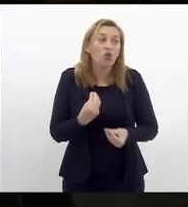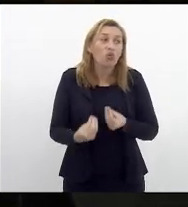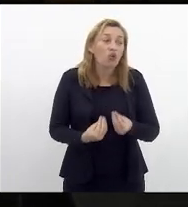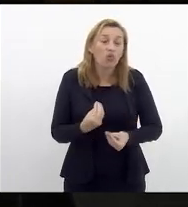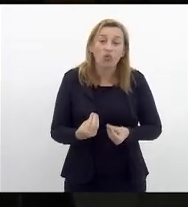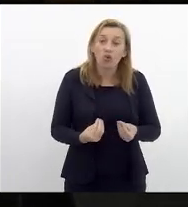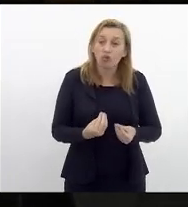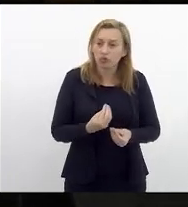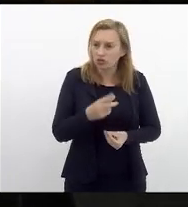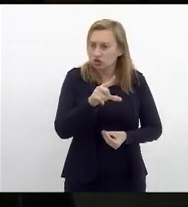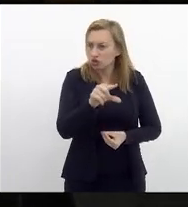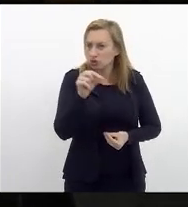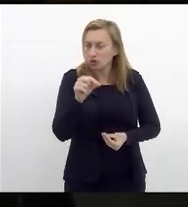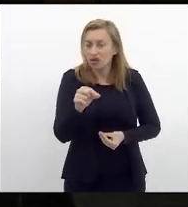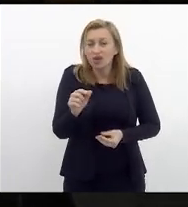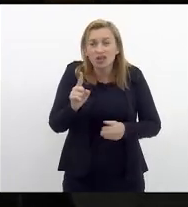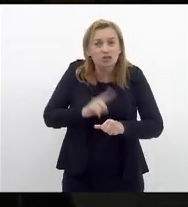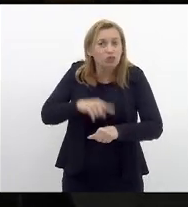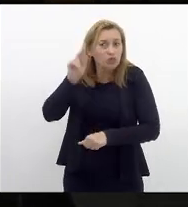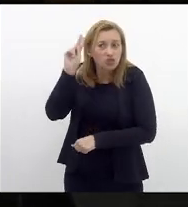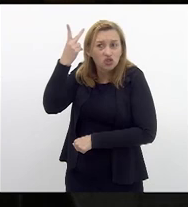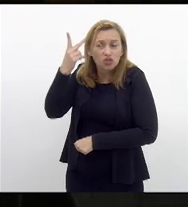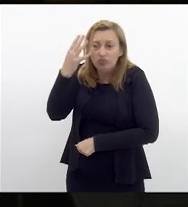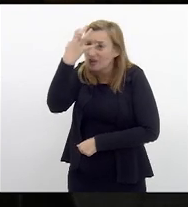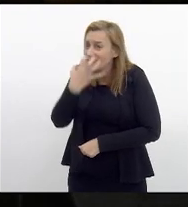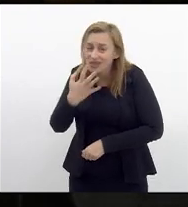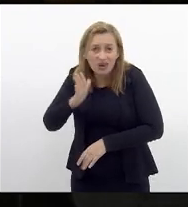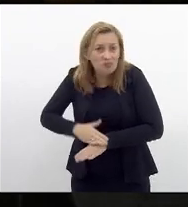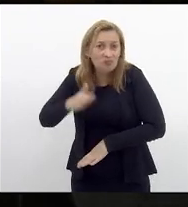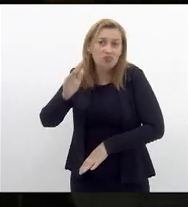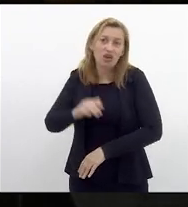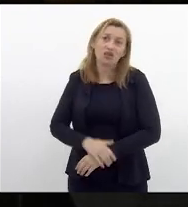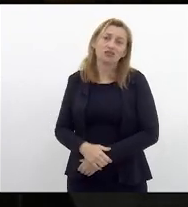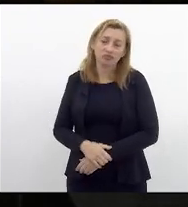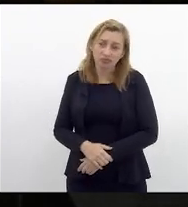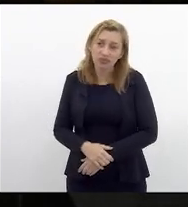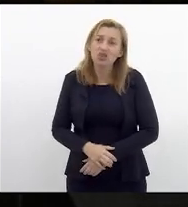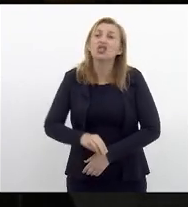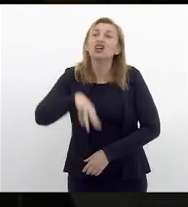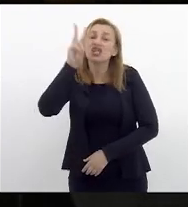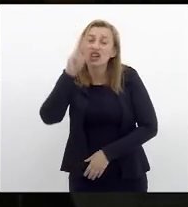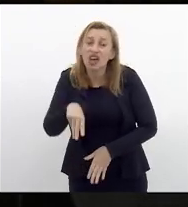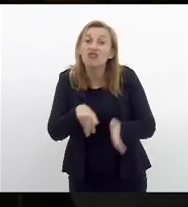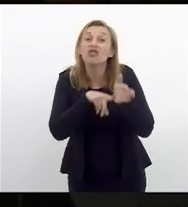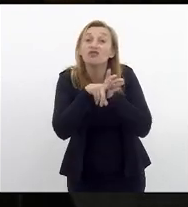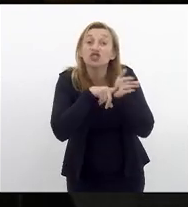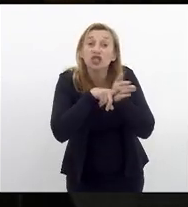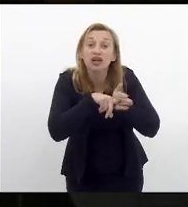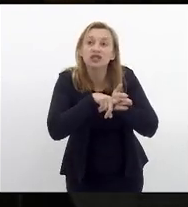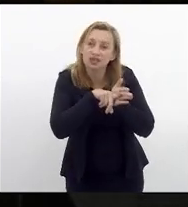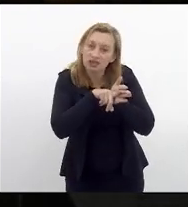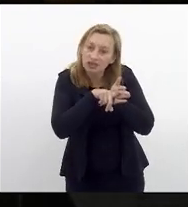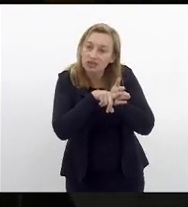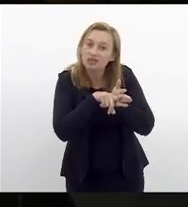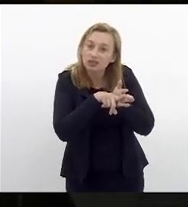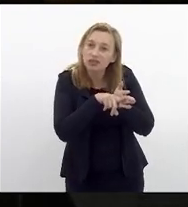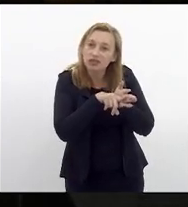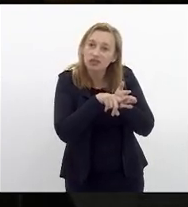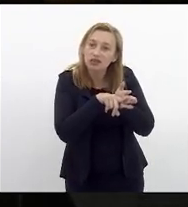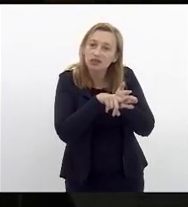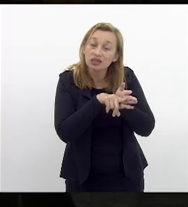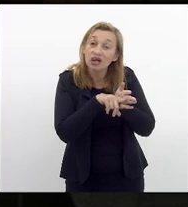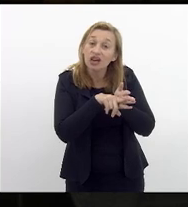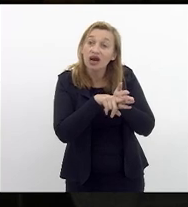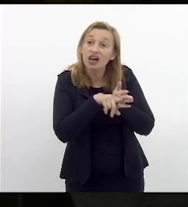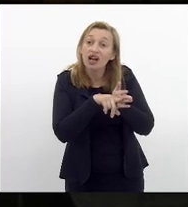E nesse momento histórico, mais grave ainda, quem é que vai fiscalizar as concessões da